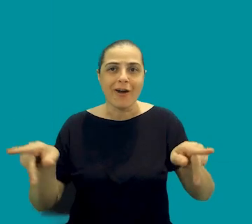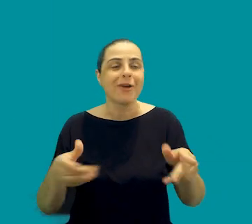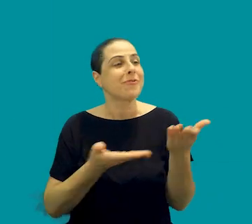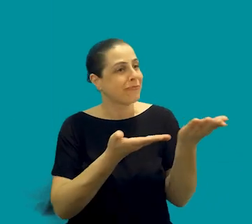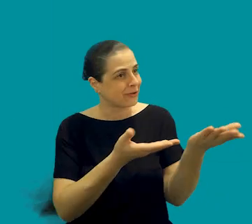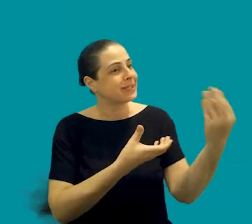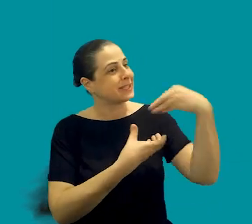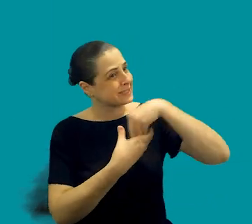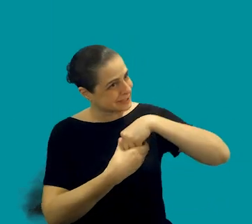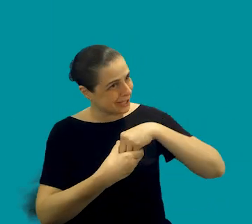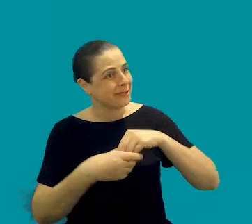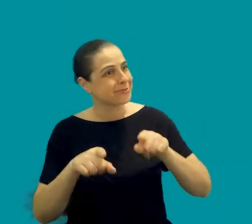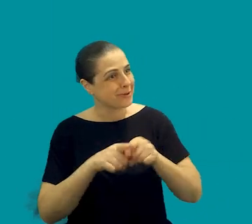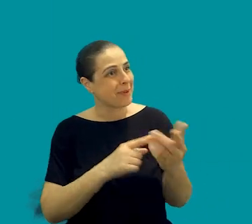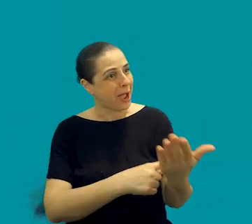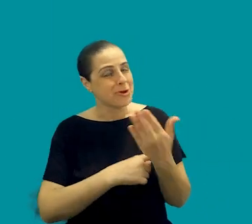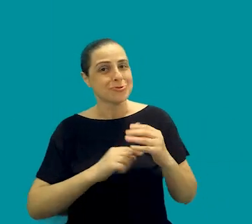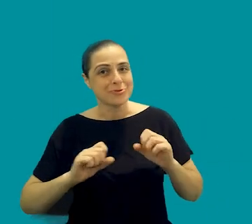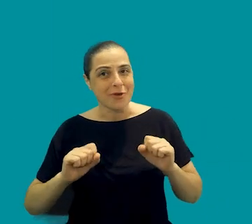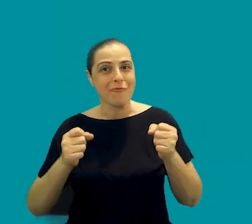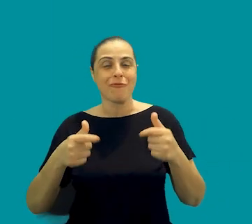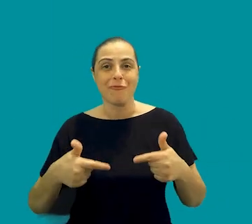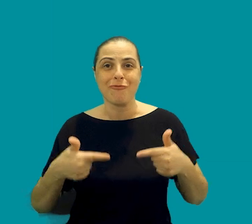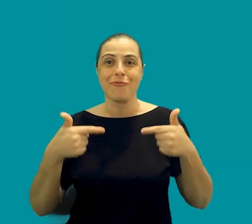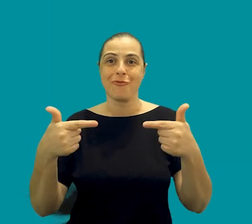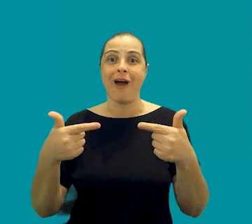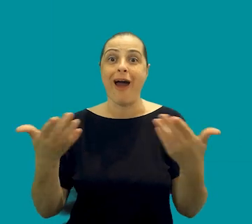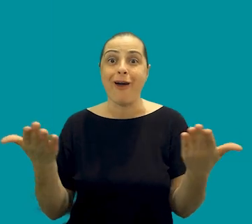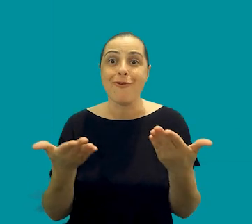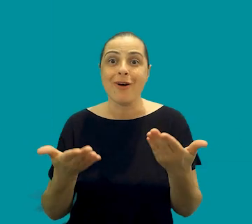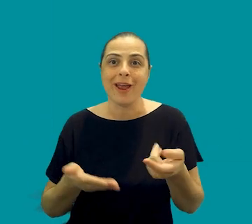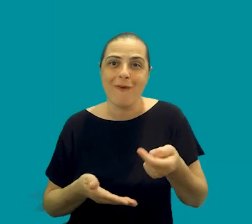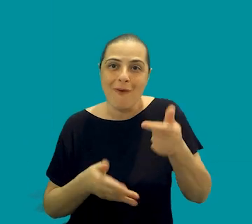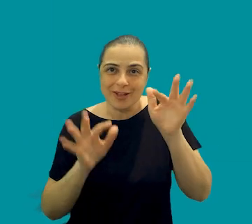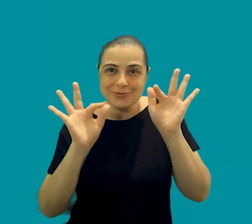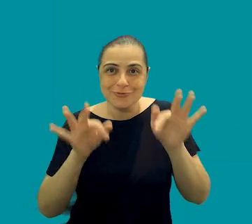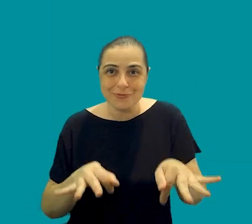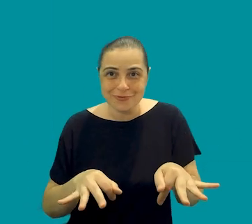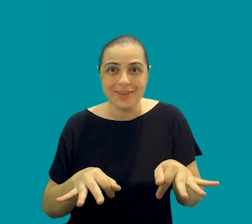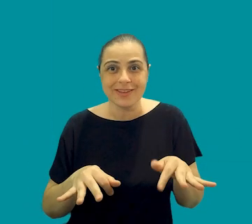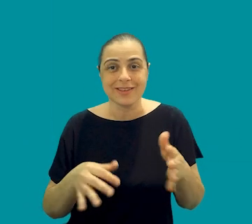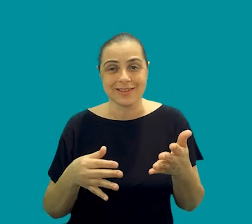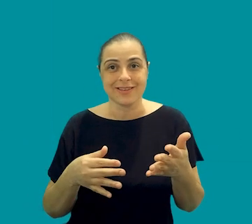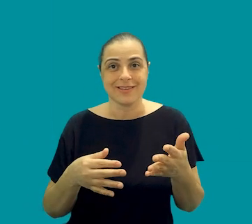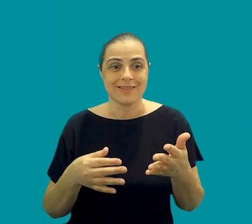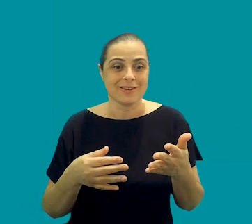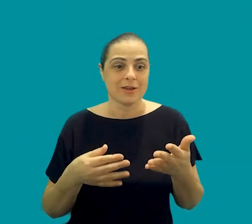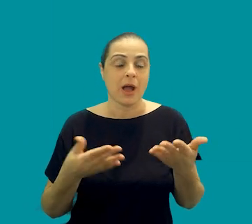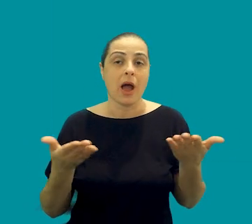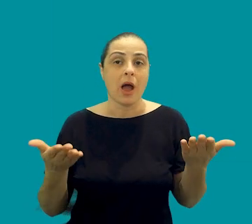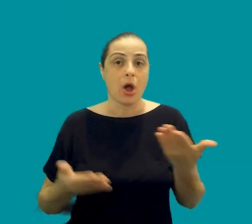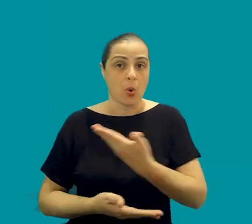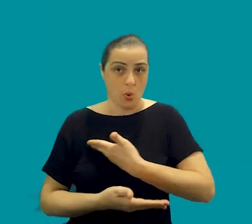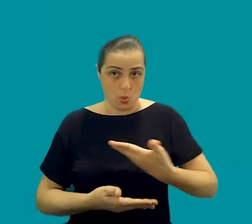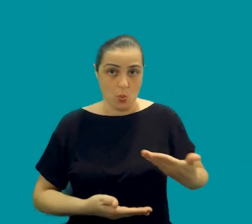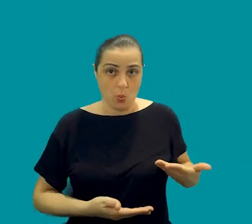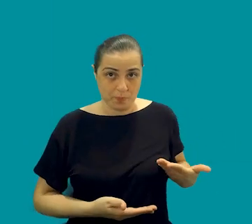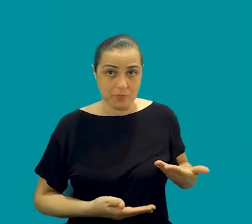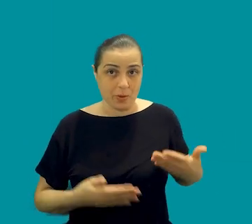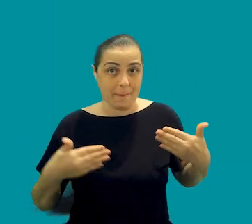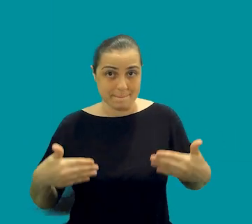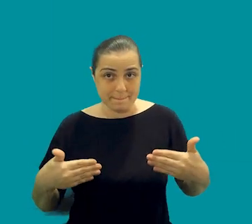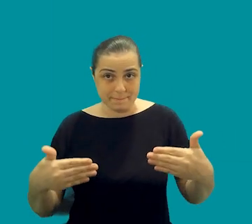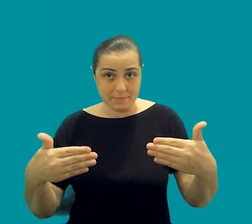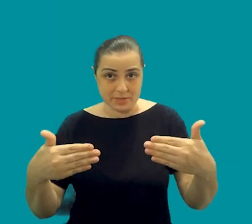parte desse engajamento. E aí eu queria ouvir, assim, acho que a gente está chegando na reta final, principalmente do Ministério Público, e